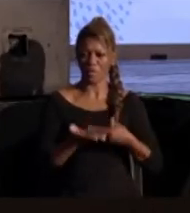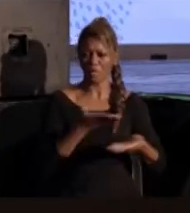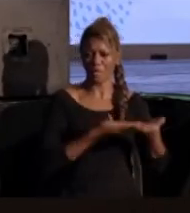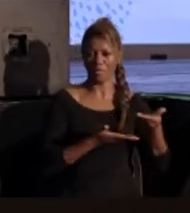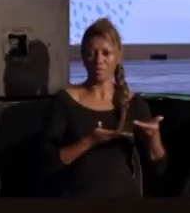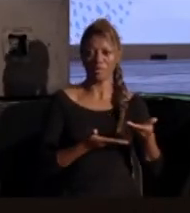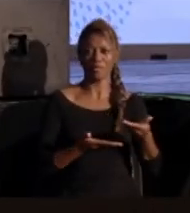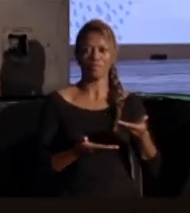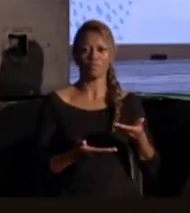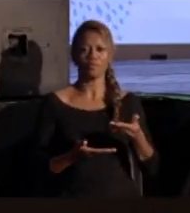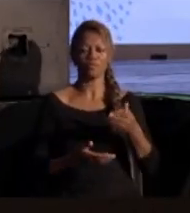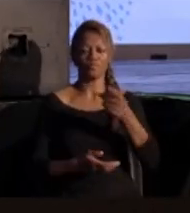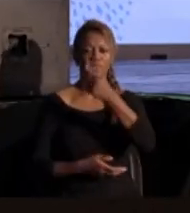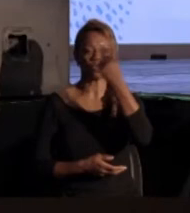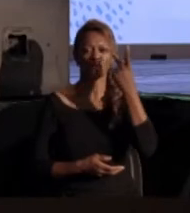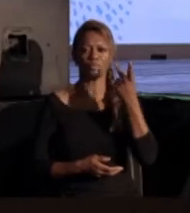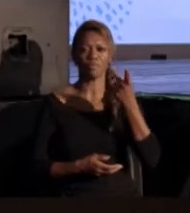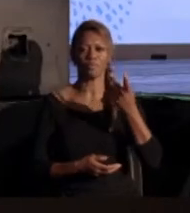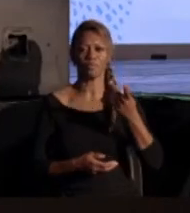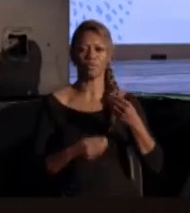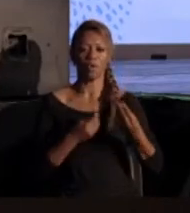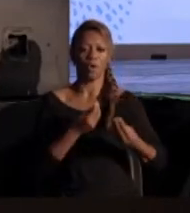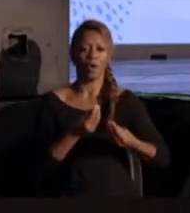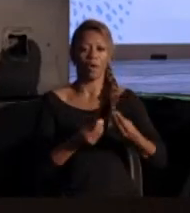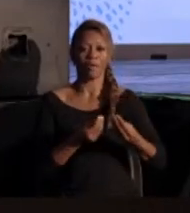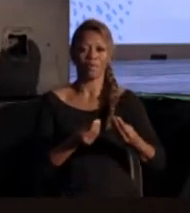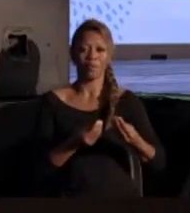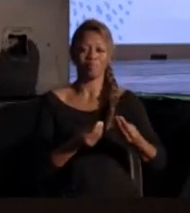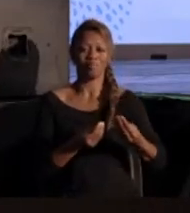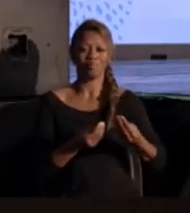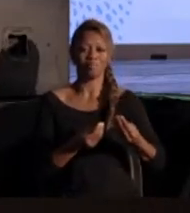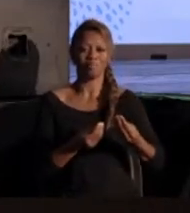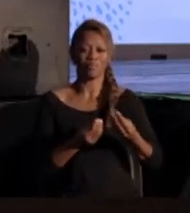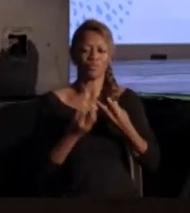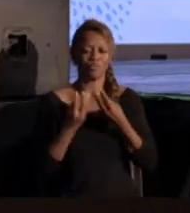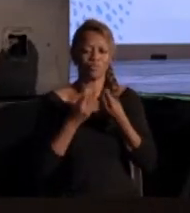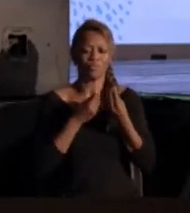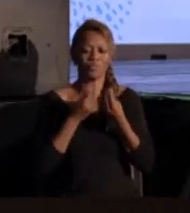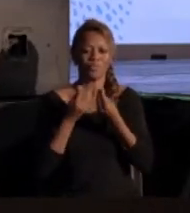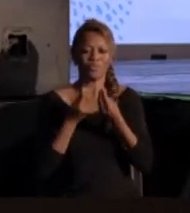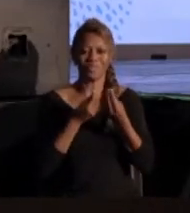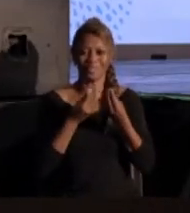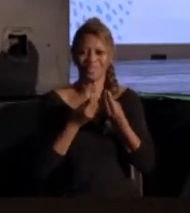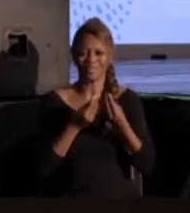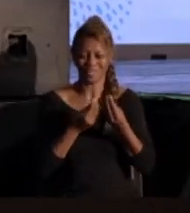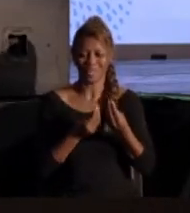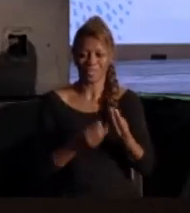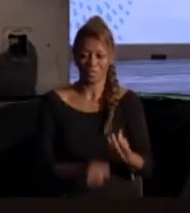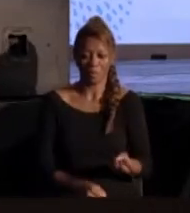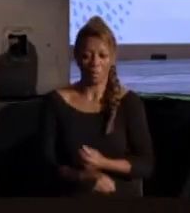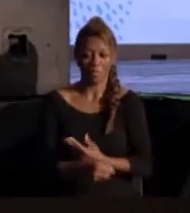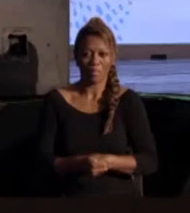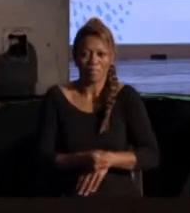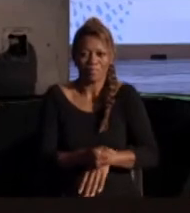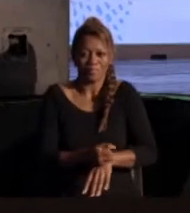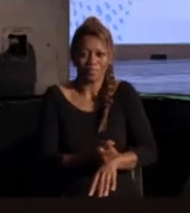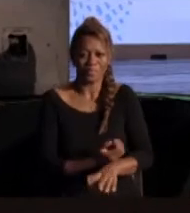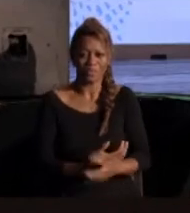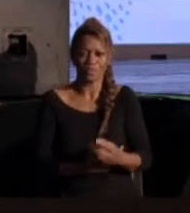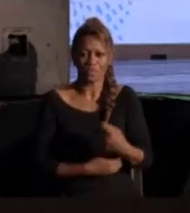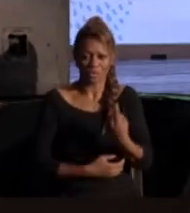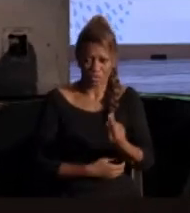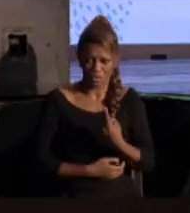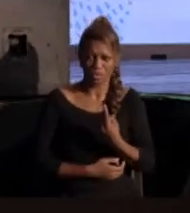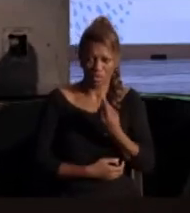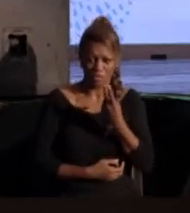né? E como a formação do paladar, o paladar das emoções, conversou muito com o que o Nogueira